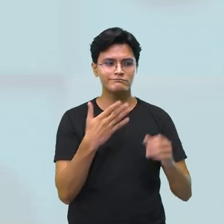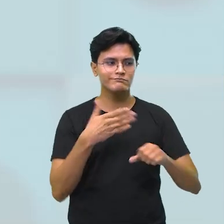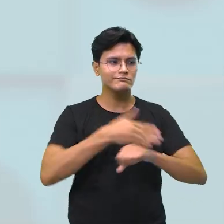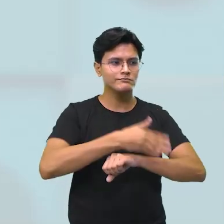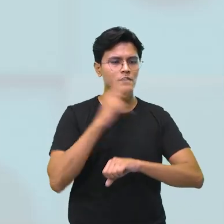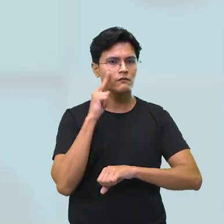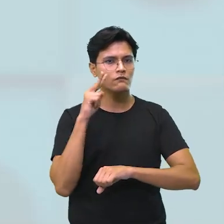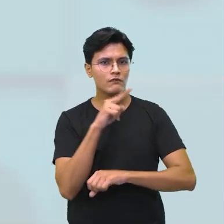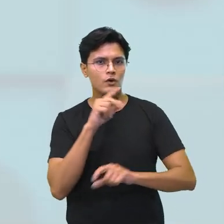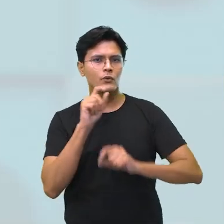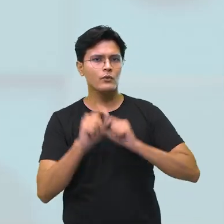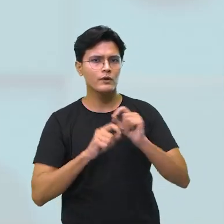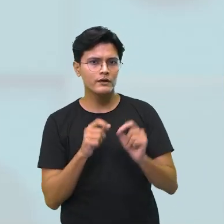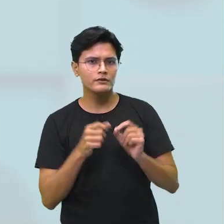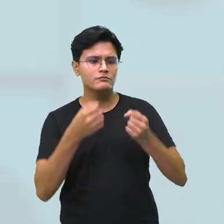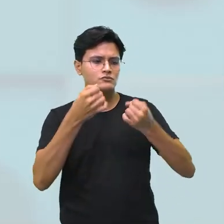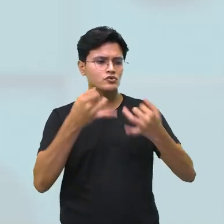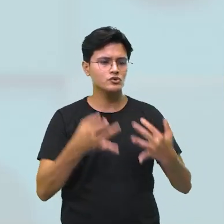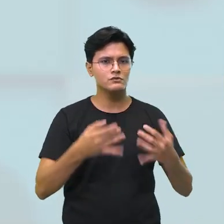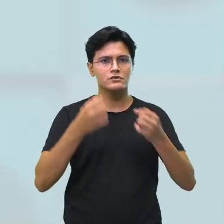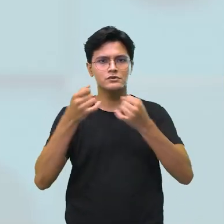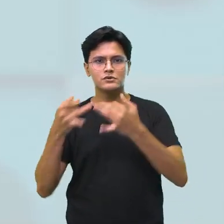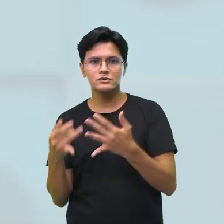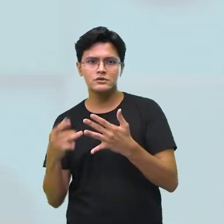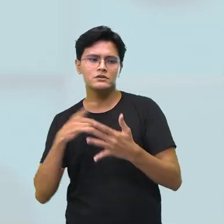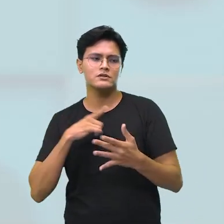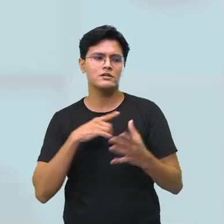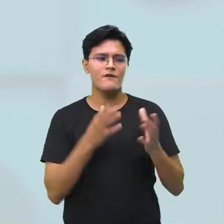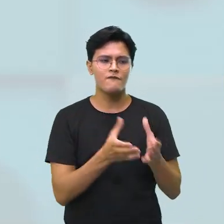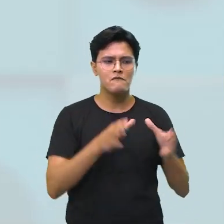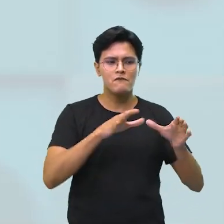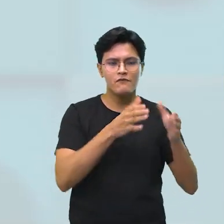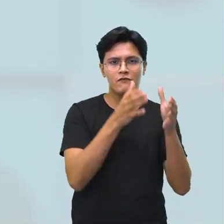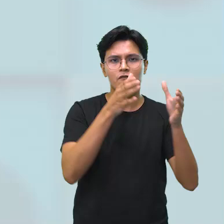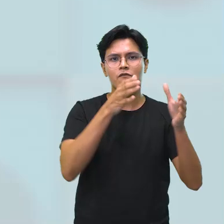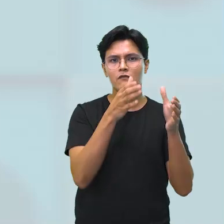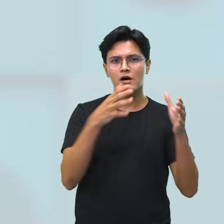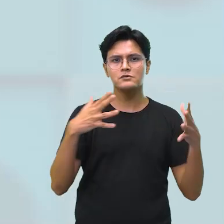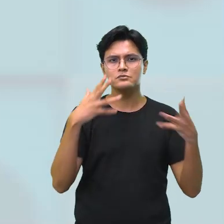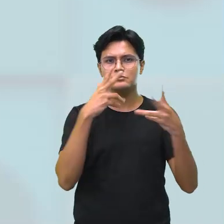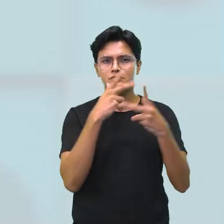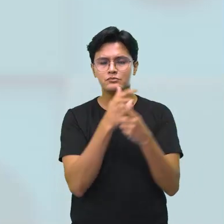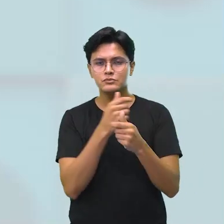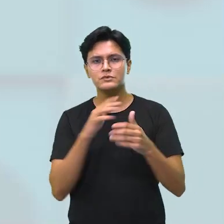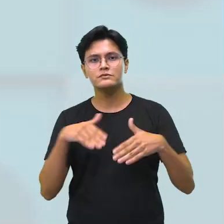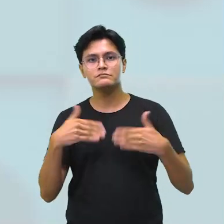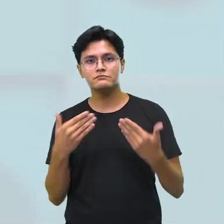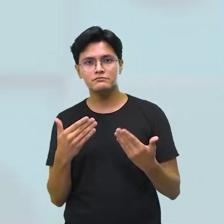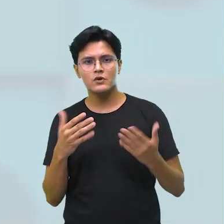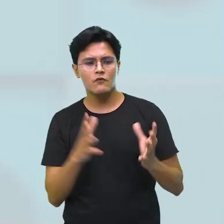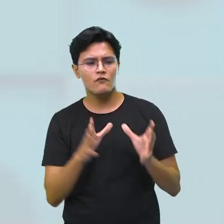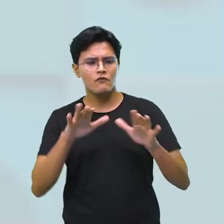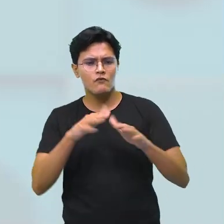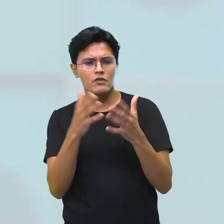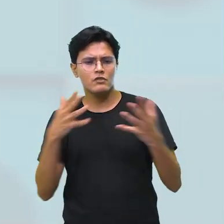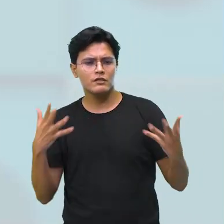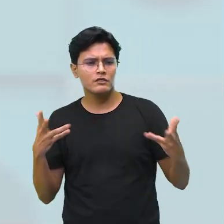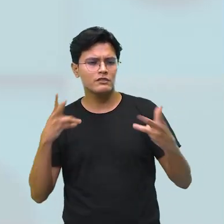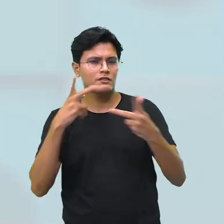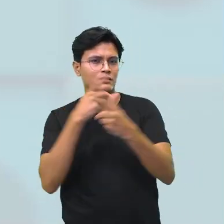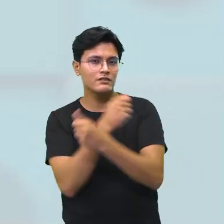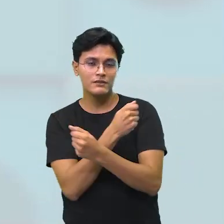ela vai descrevendo. Aí de um lado você viu os vasos, ela diz como é que eram os vasos para ela, era o quê? Lindos os